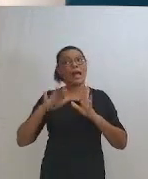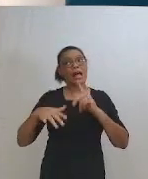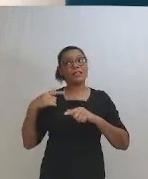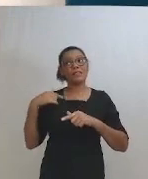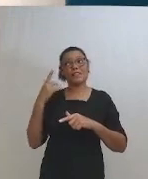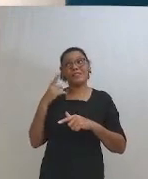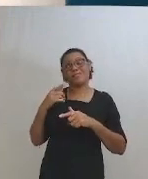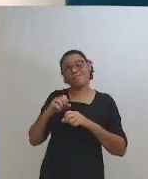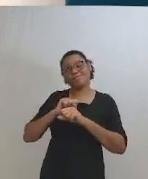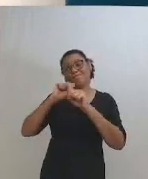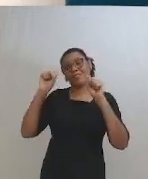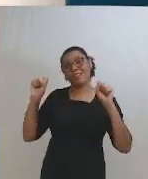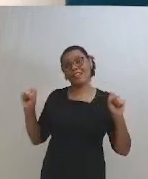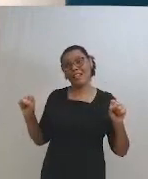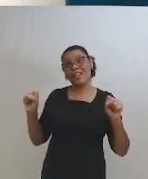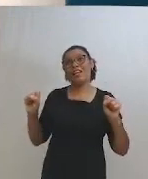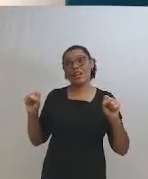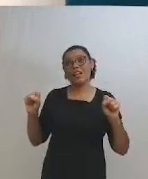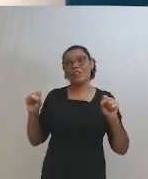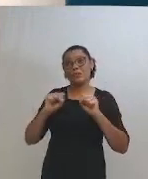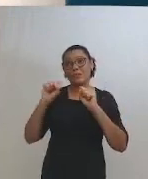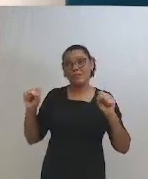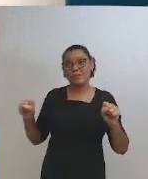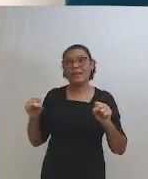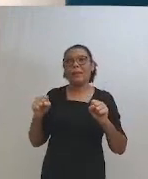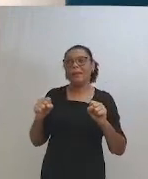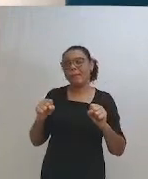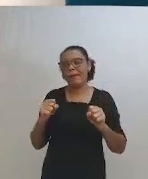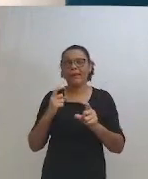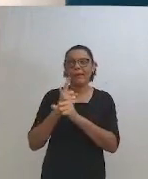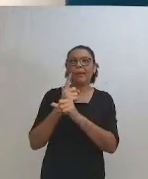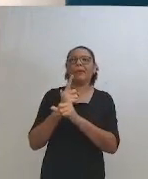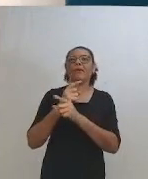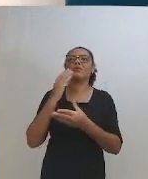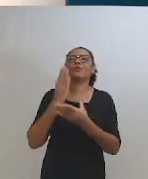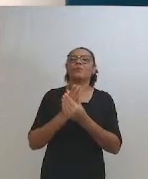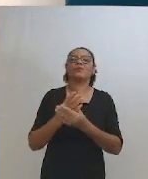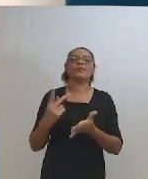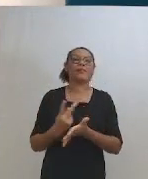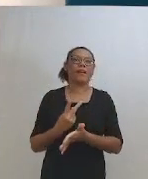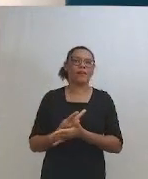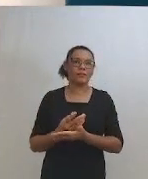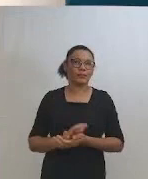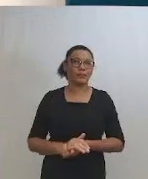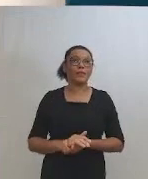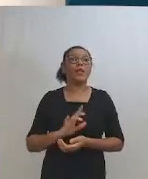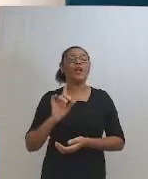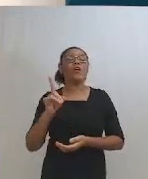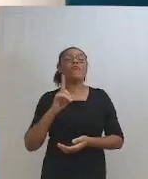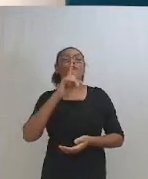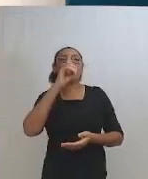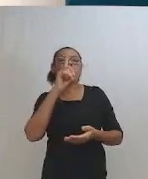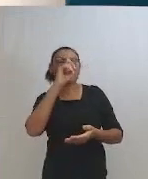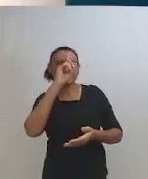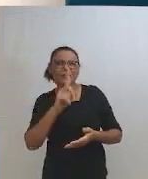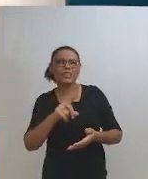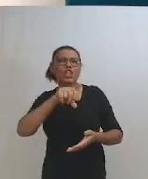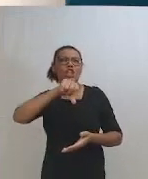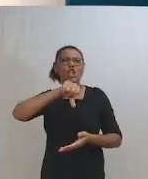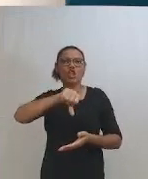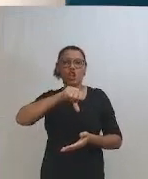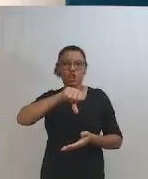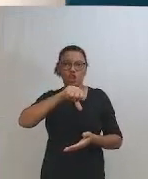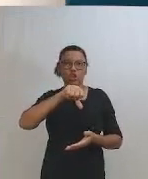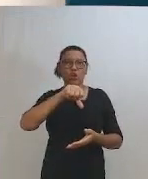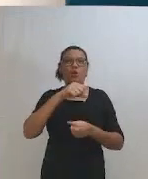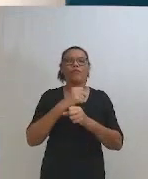combinado com o artigo 40, ambos da lei 11.343, a pena privativa de liberdade de 9 anos de reclusão, a ser cumprido no regime inicialmente semiaberto,